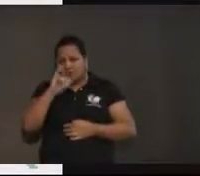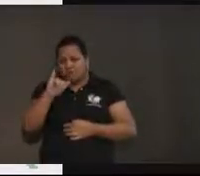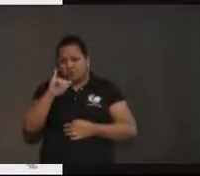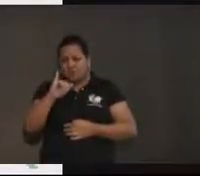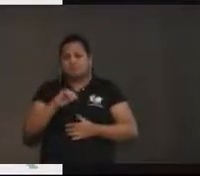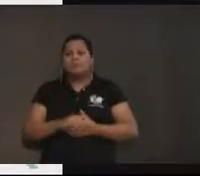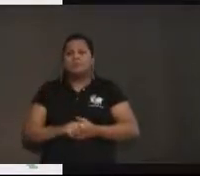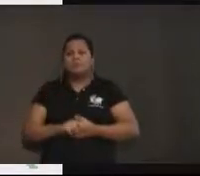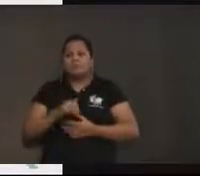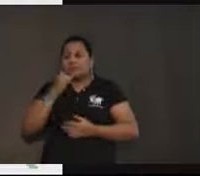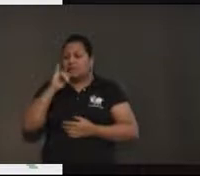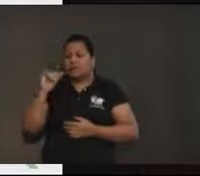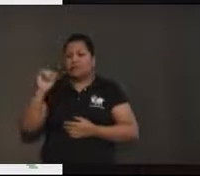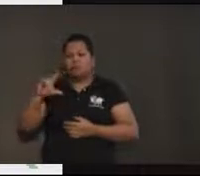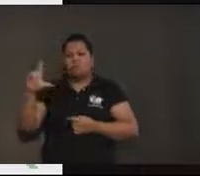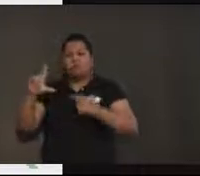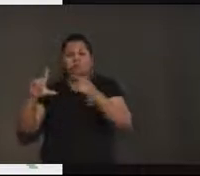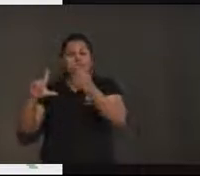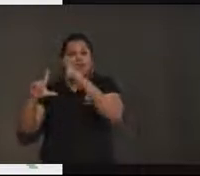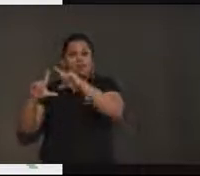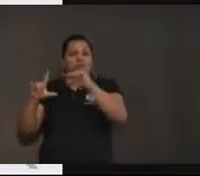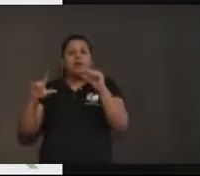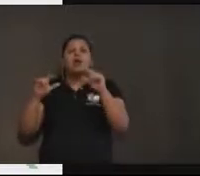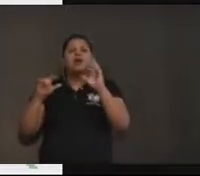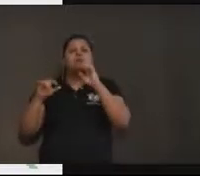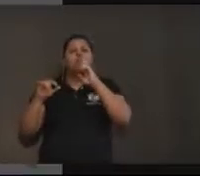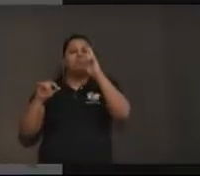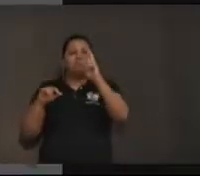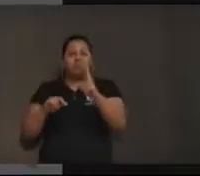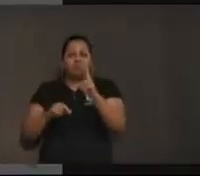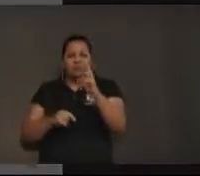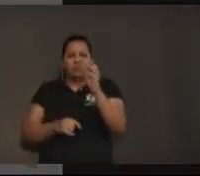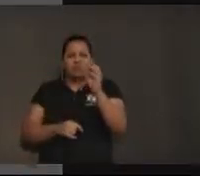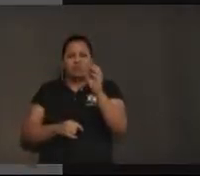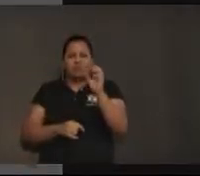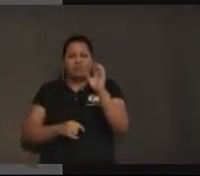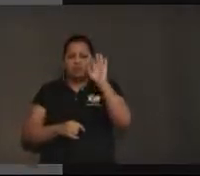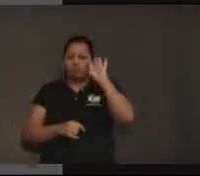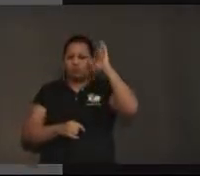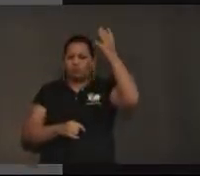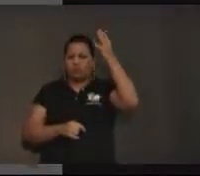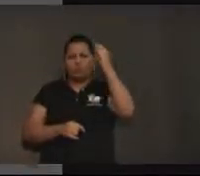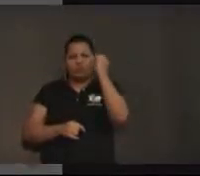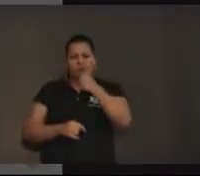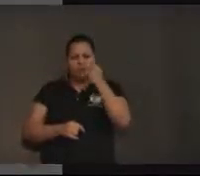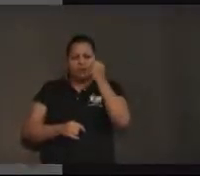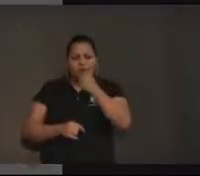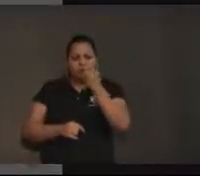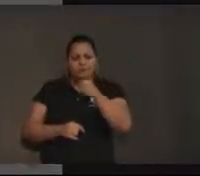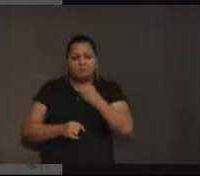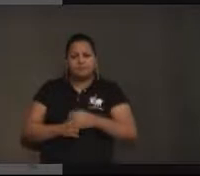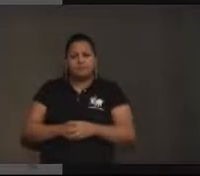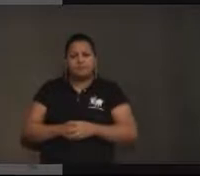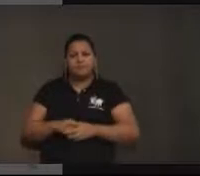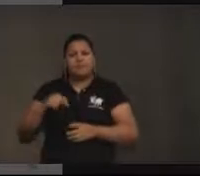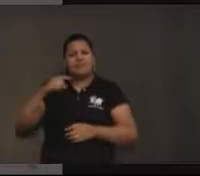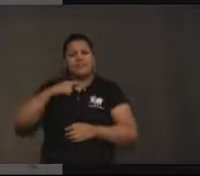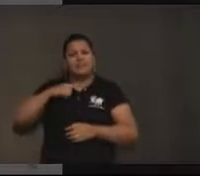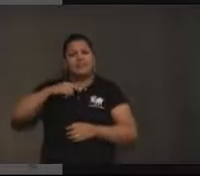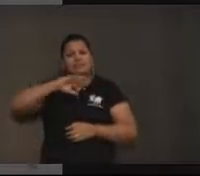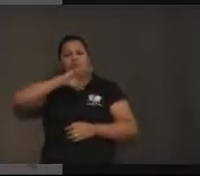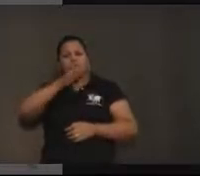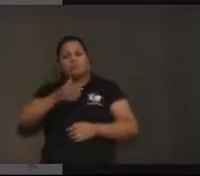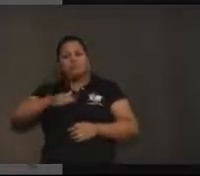fraca o funcionar o energia está representado aqui nas suas curvas de nível e o que que o pessoal